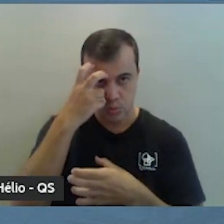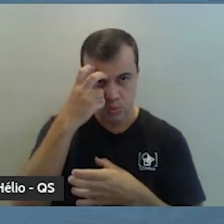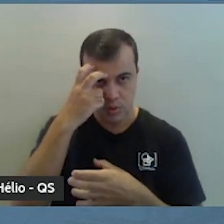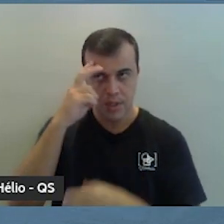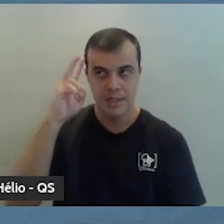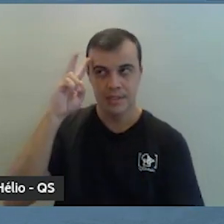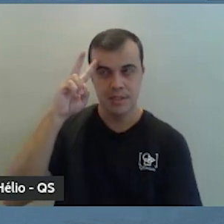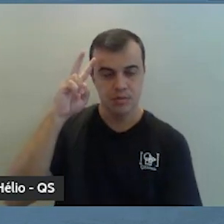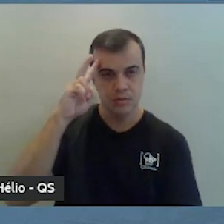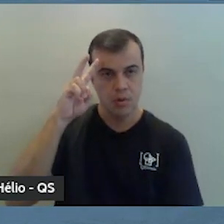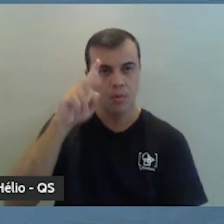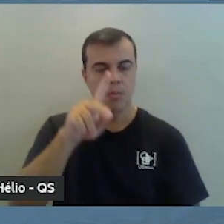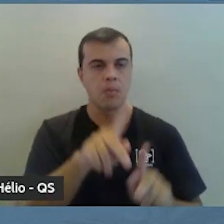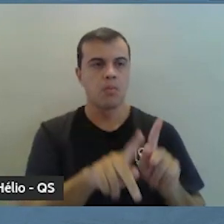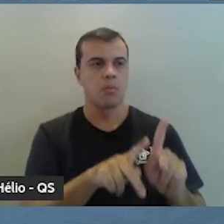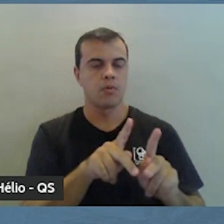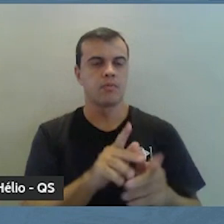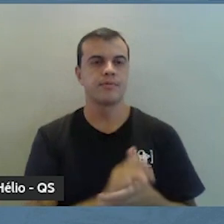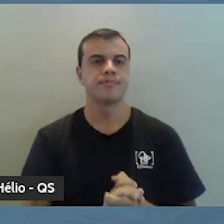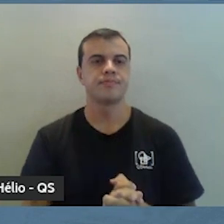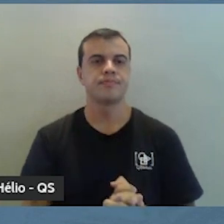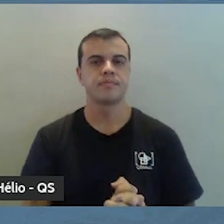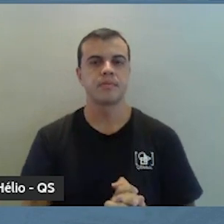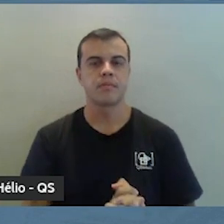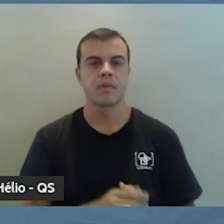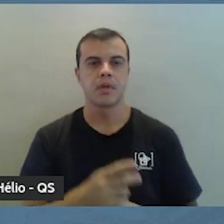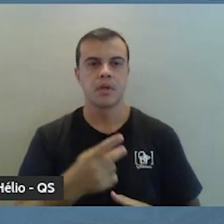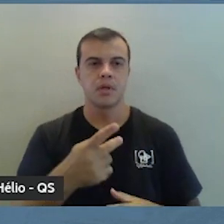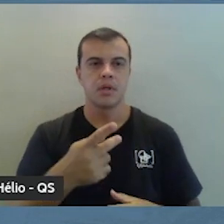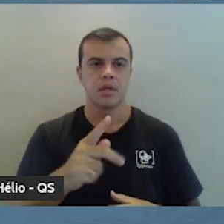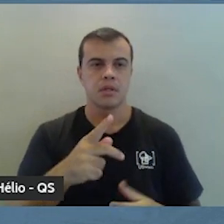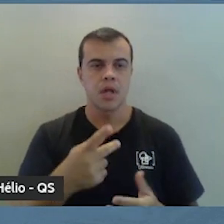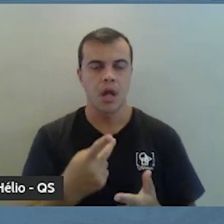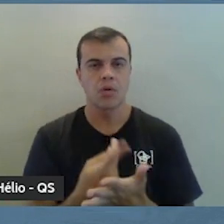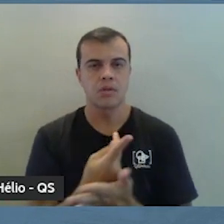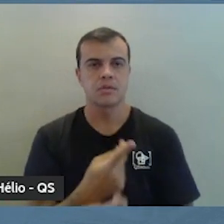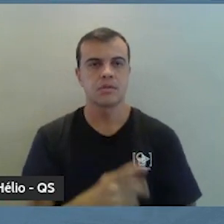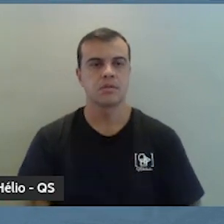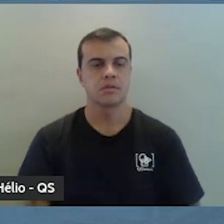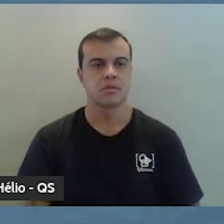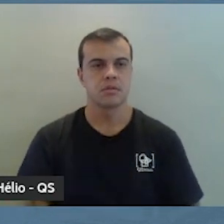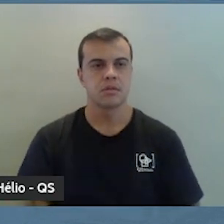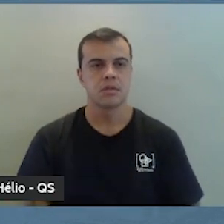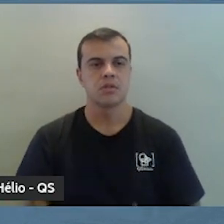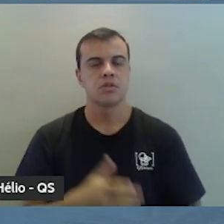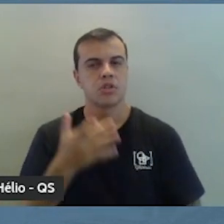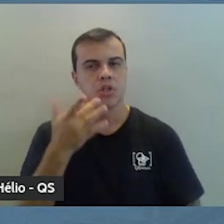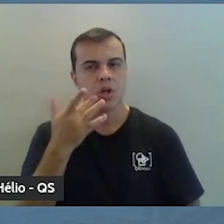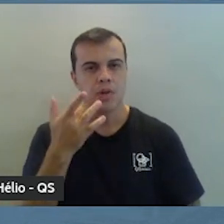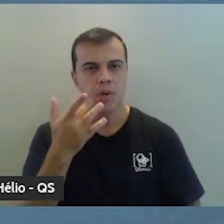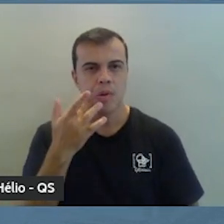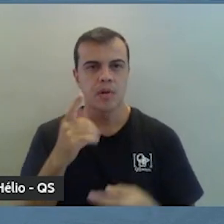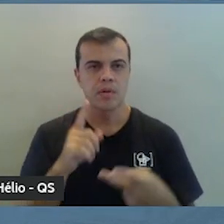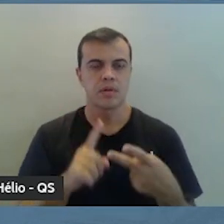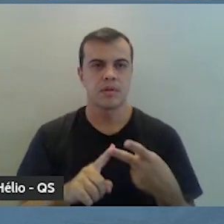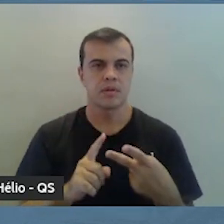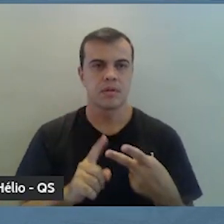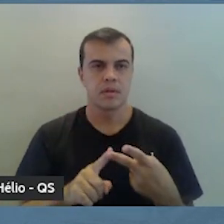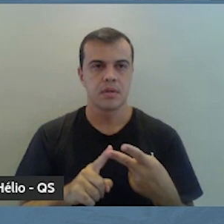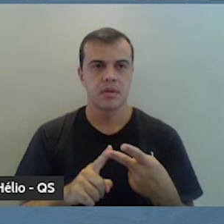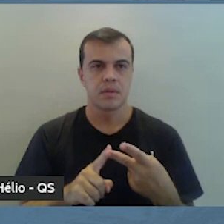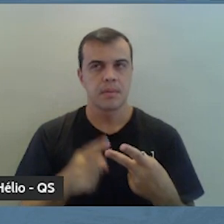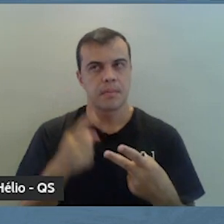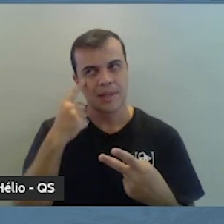tradições populares. E esse movimento, ele acontece com teatro, com,